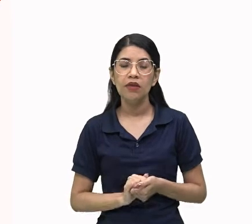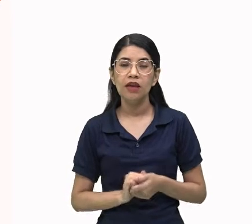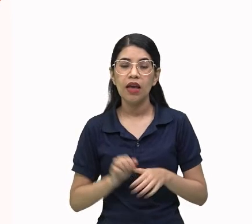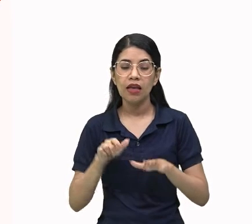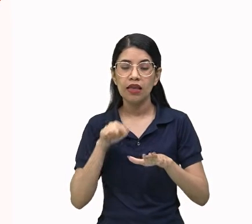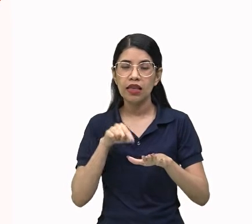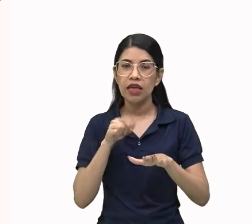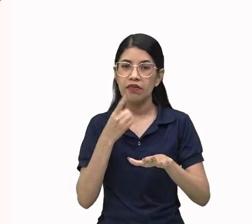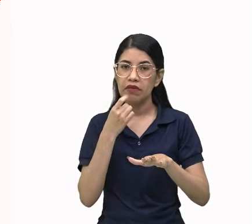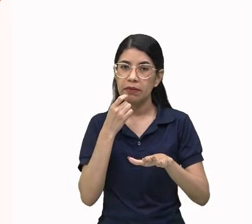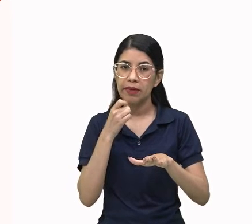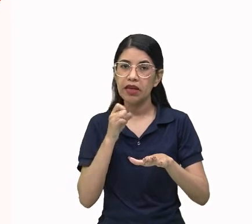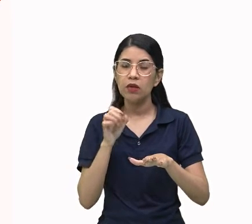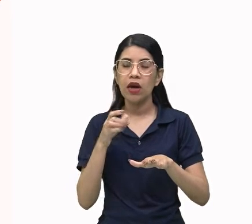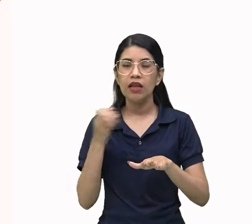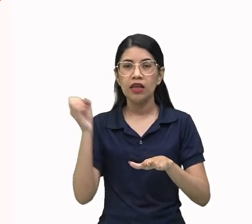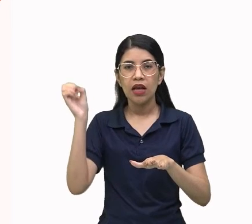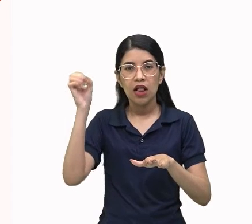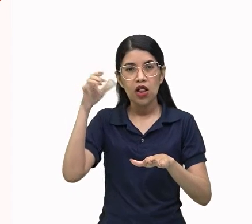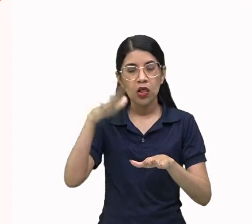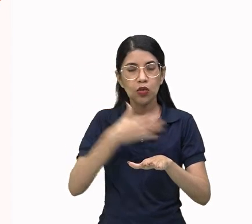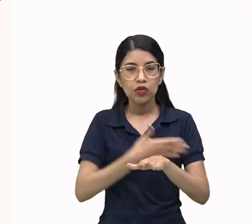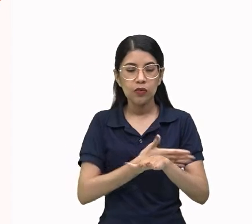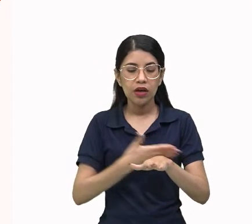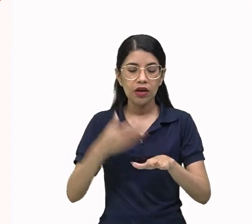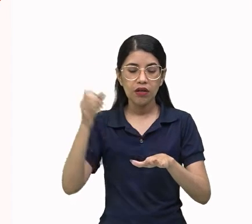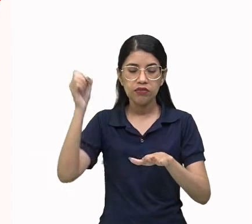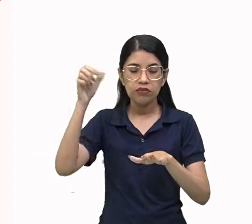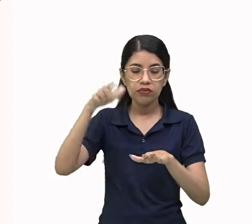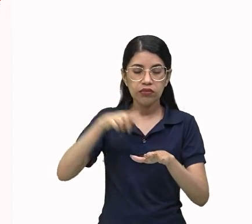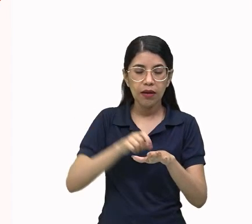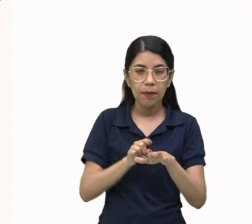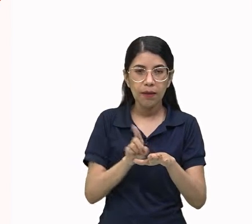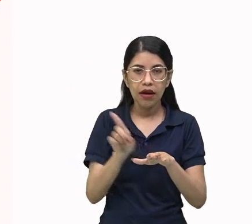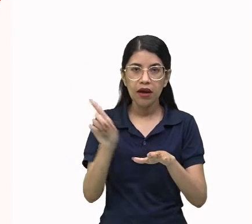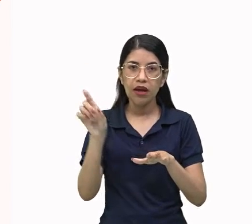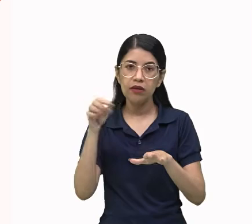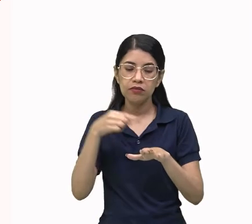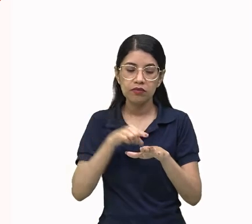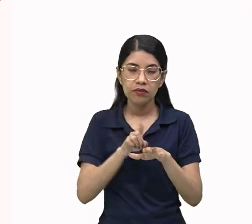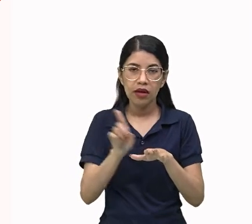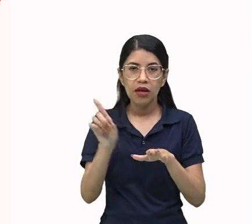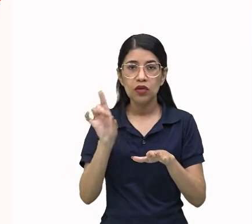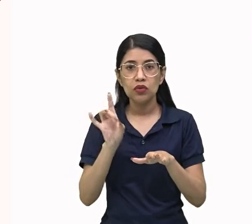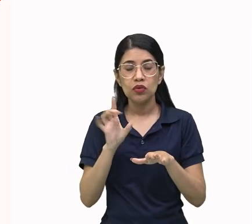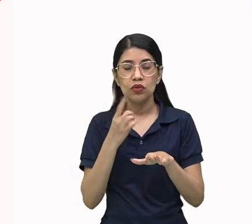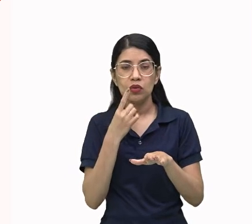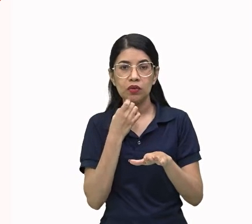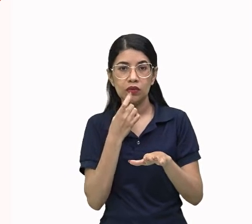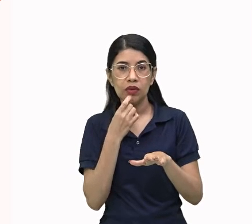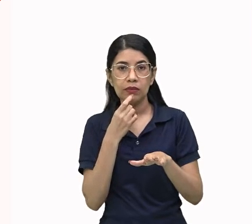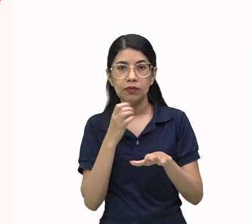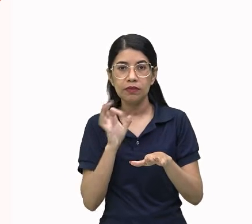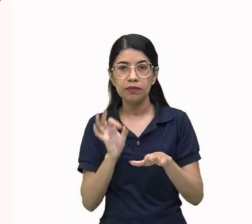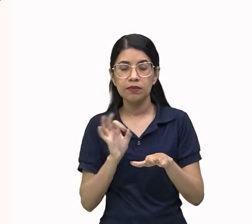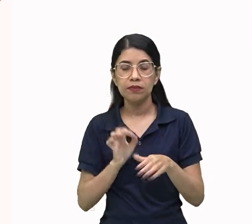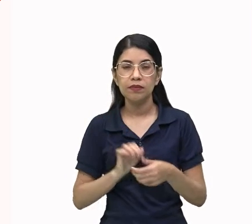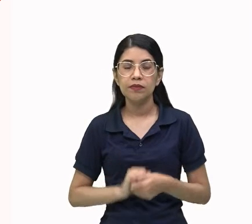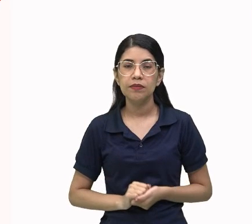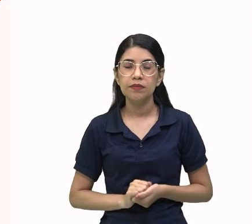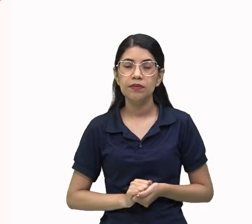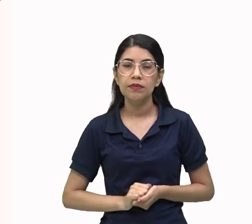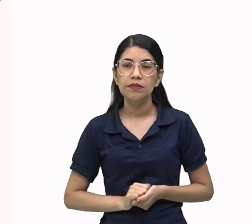luz branca, que é a composição de todas as cores, e aí o que acontece? Ele vai refletir só a luz